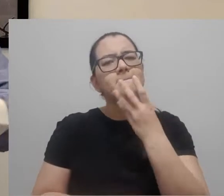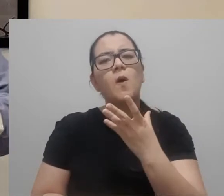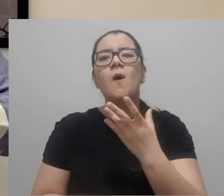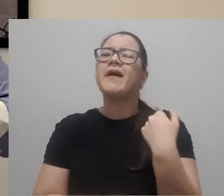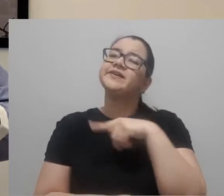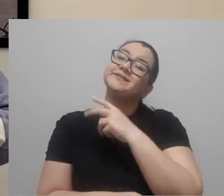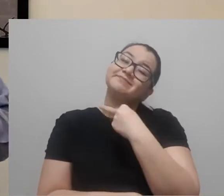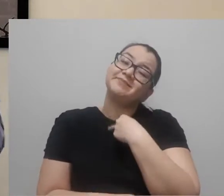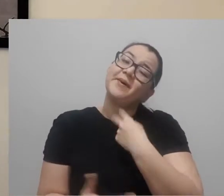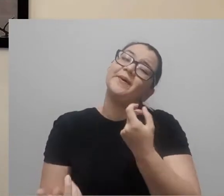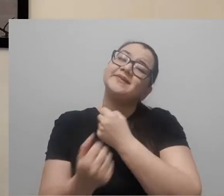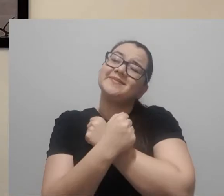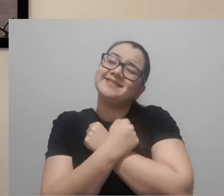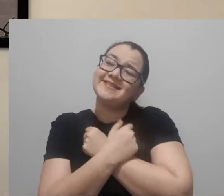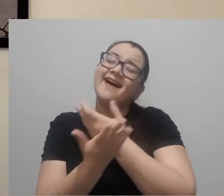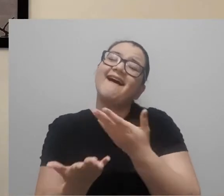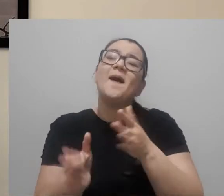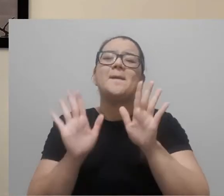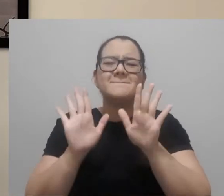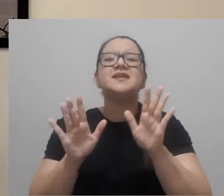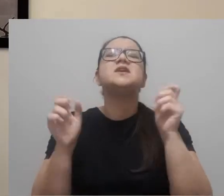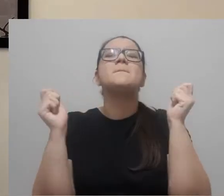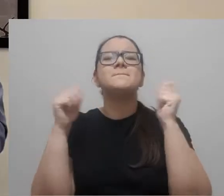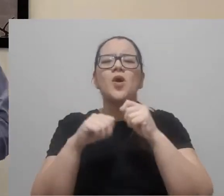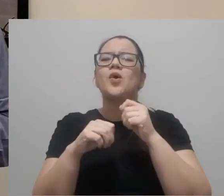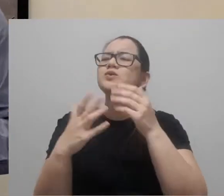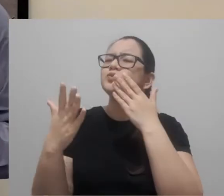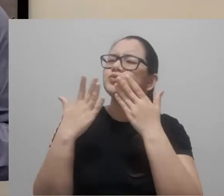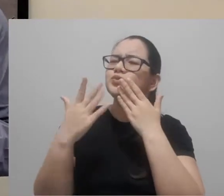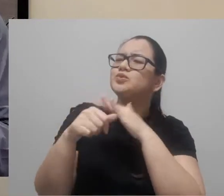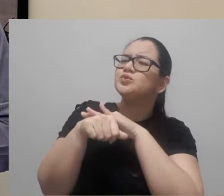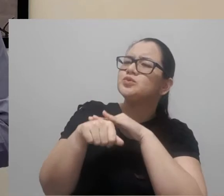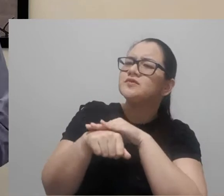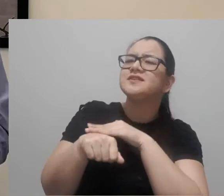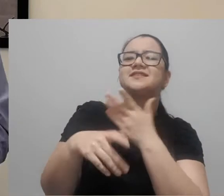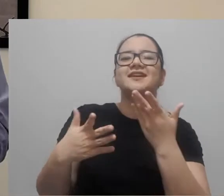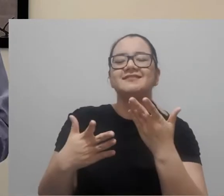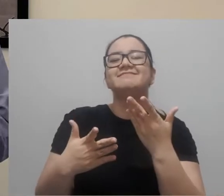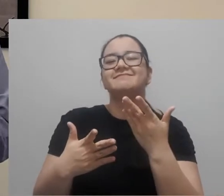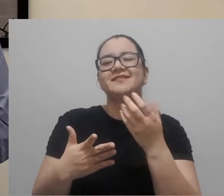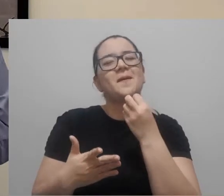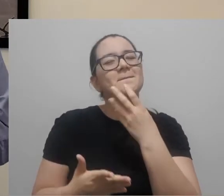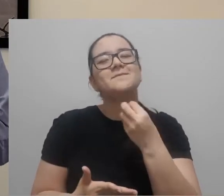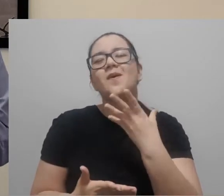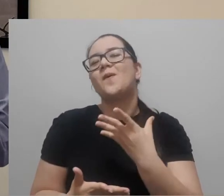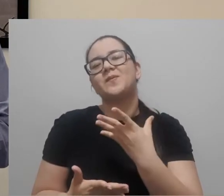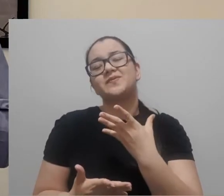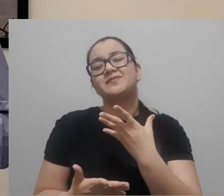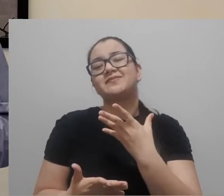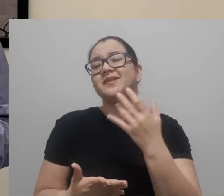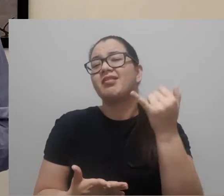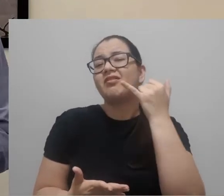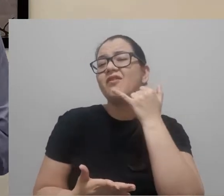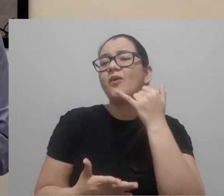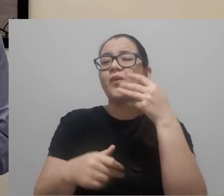nos abraçar, mas a gente ouvir a voz, a gente conversar um pouco uns com os outros, mesmo que por telefone, às